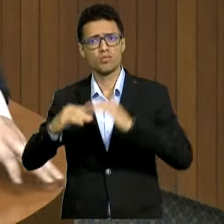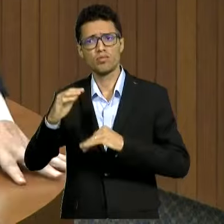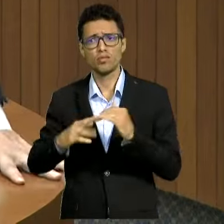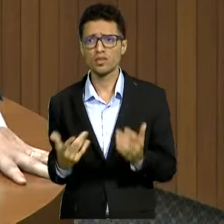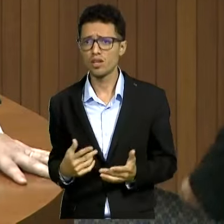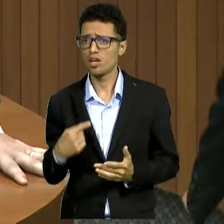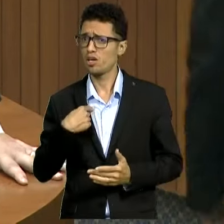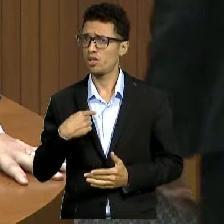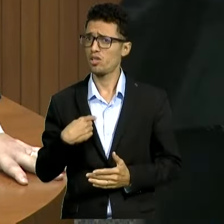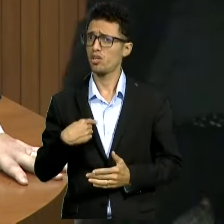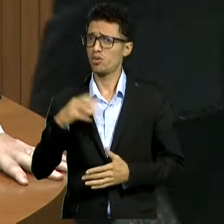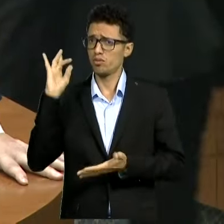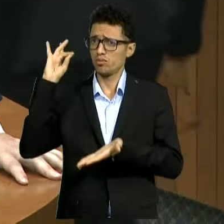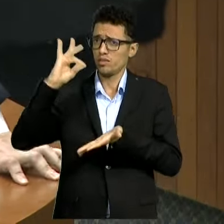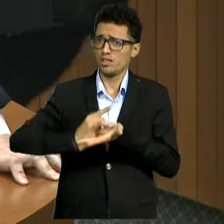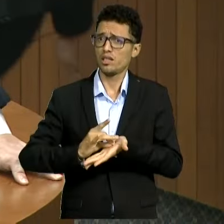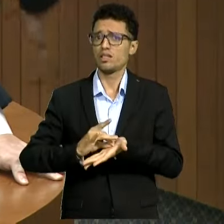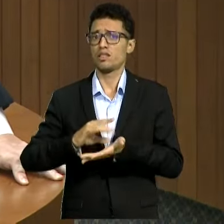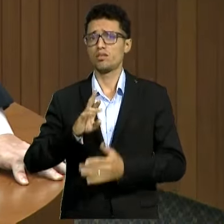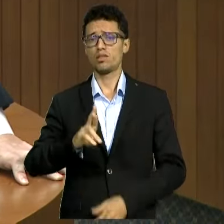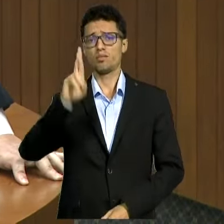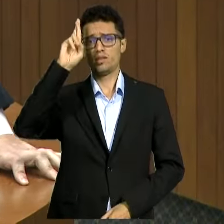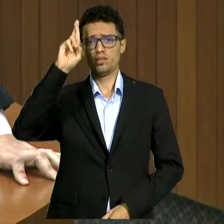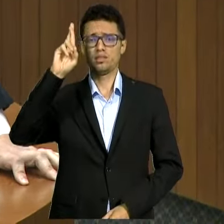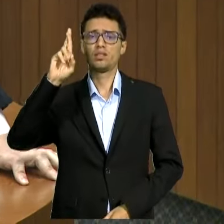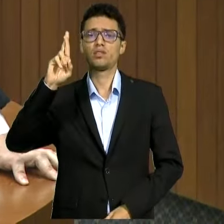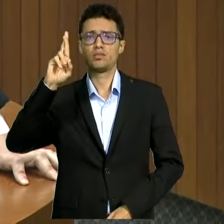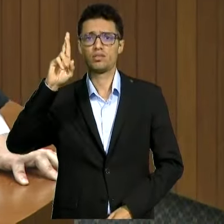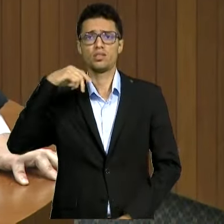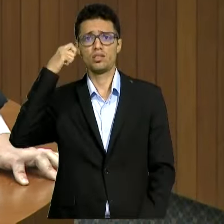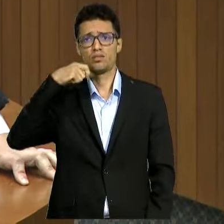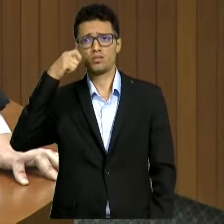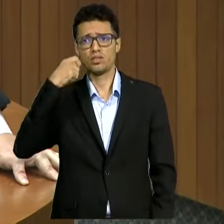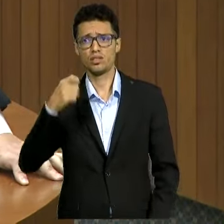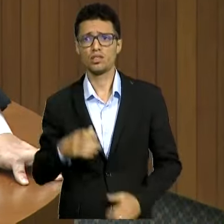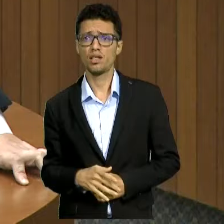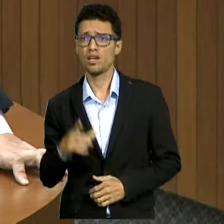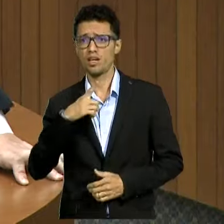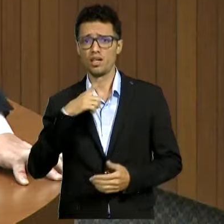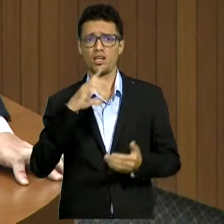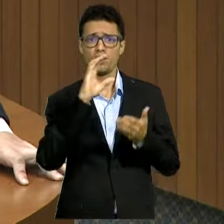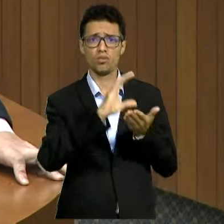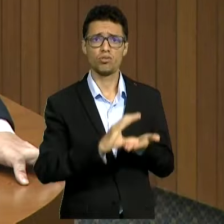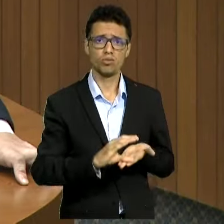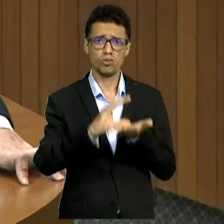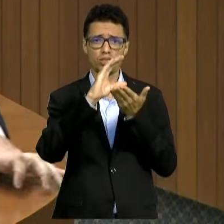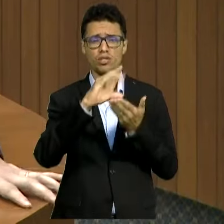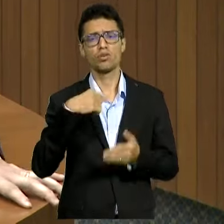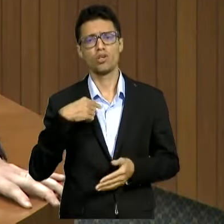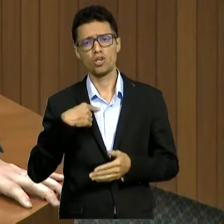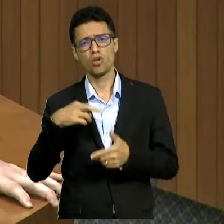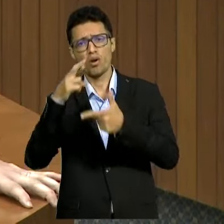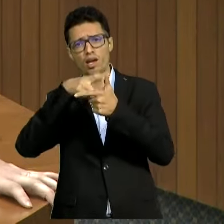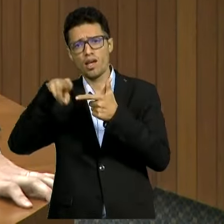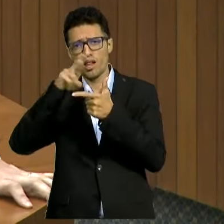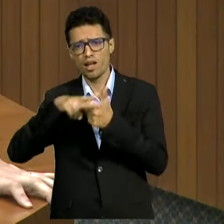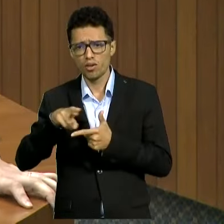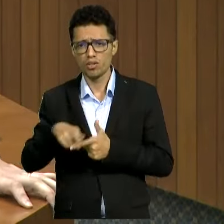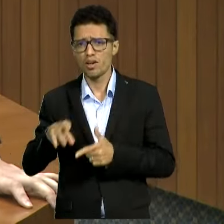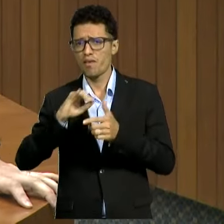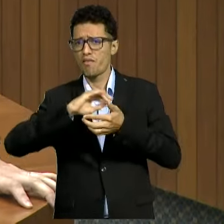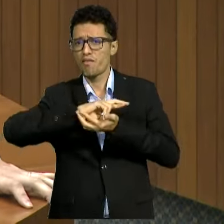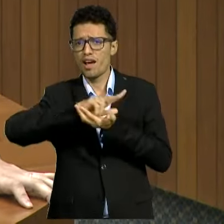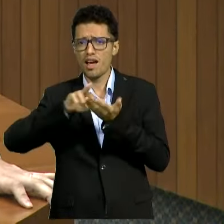legítimo representante da advocacia maranhense, quer no Conselho Seccional, onde como relator de muitos e muitos processos